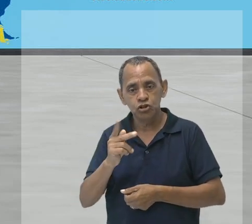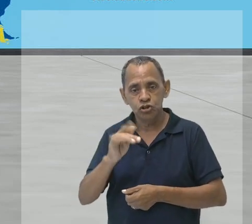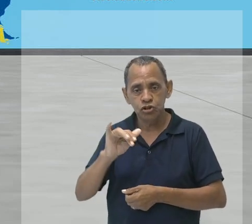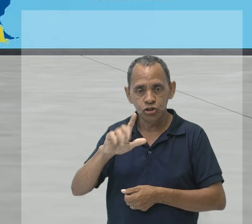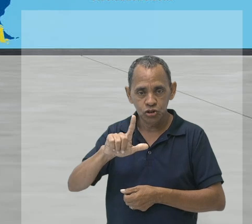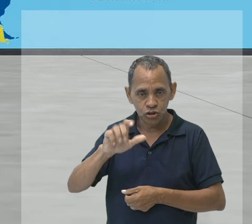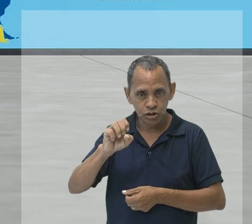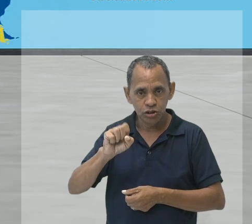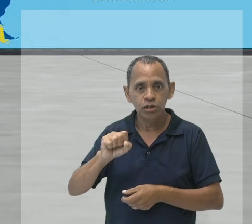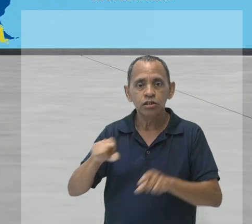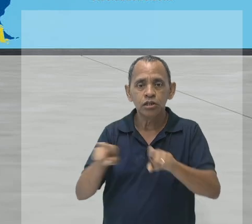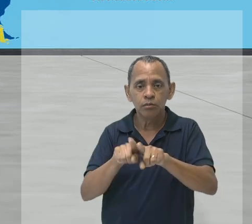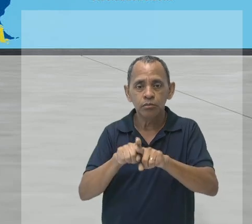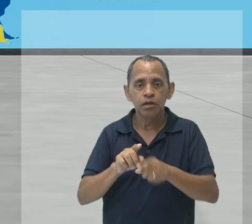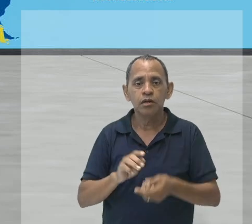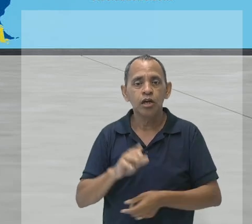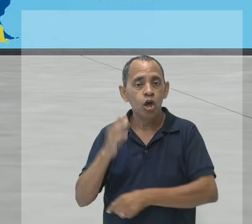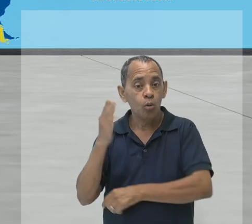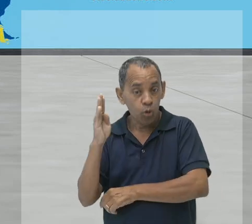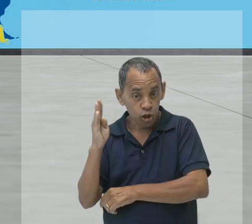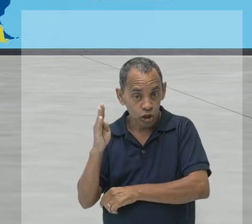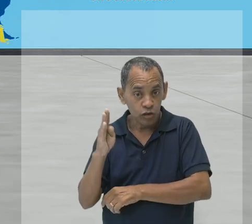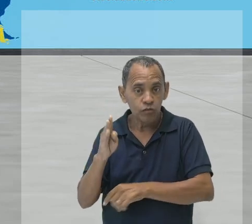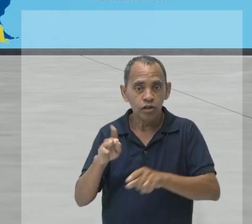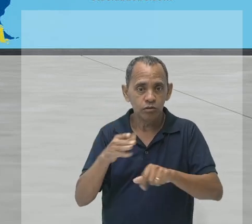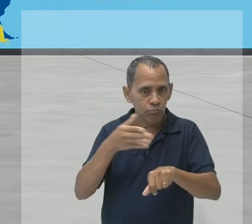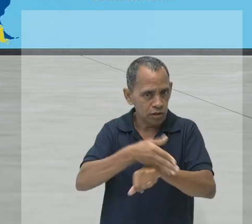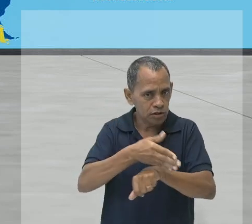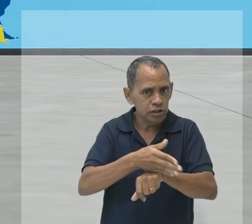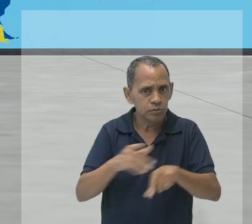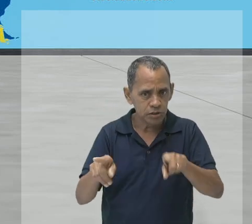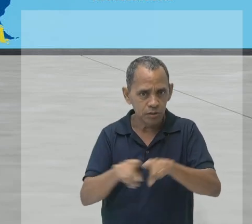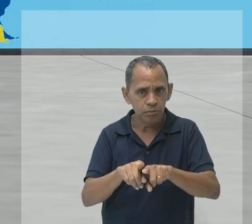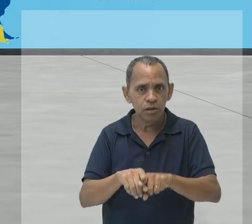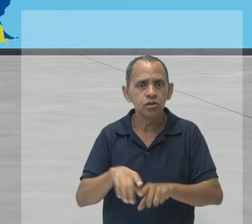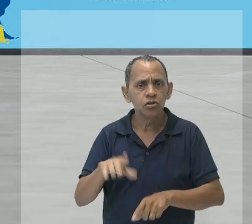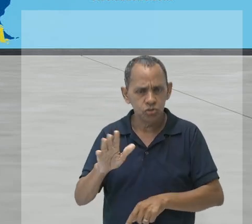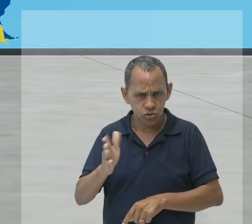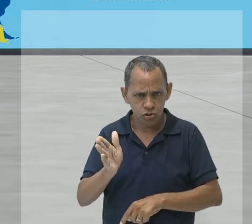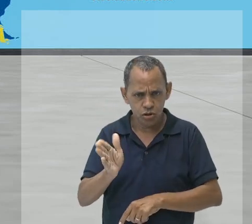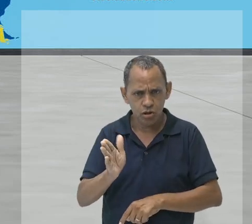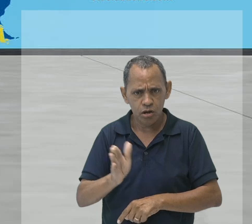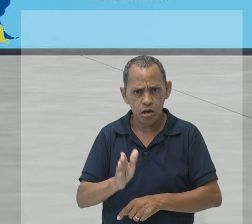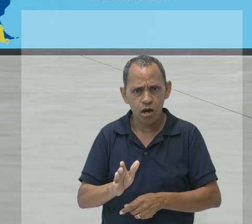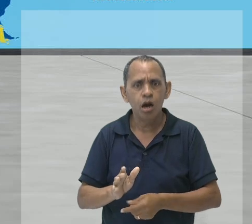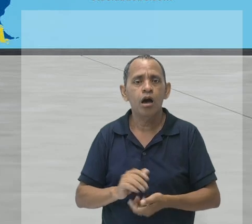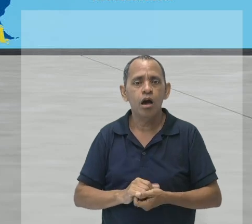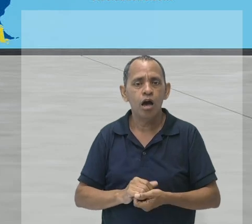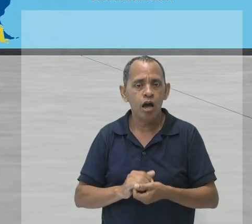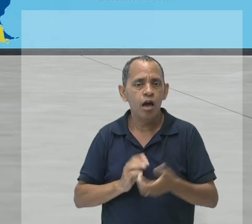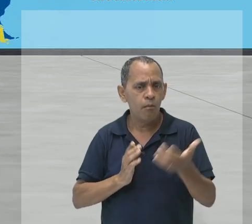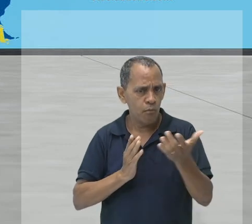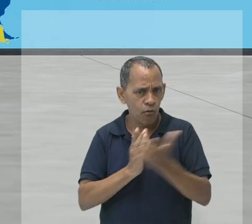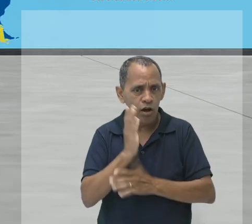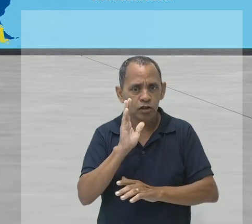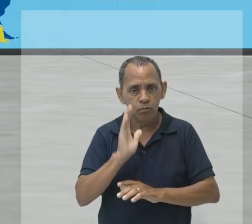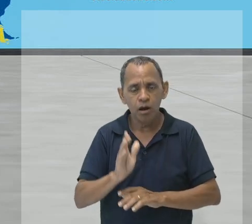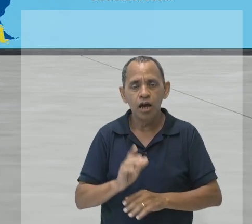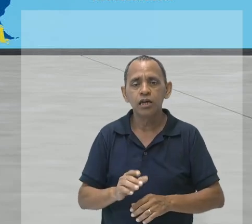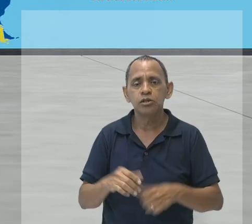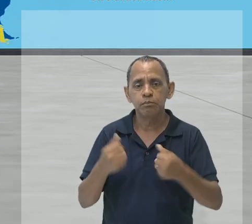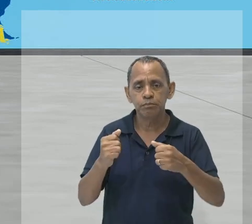é quase membro permanente do Mercosul. Já foi aprovado, mas eles estão esperando o processo